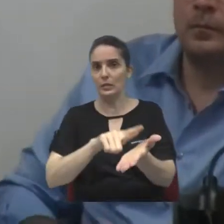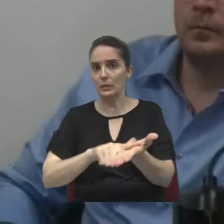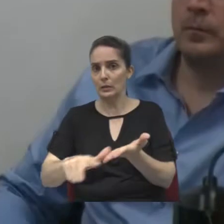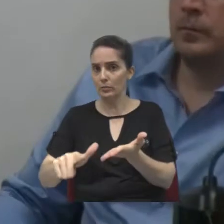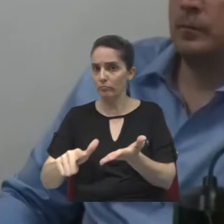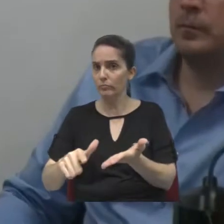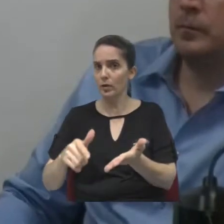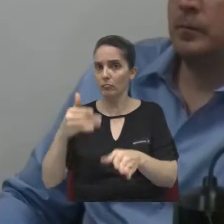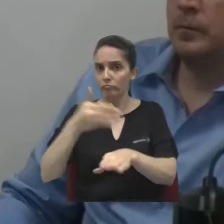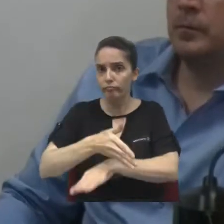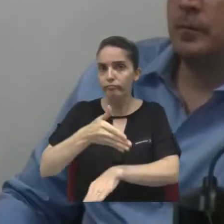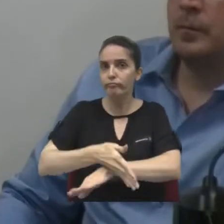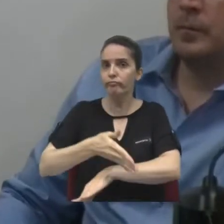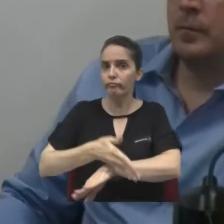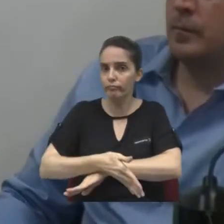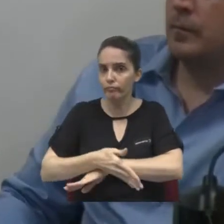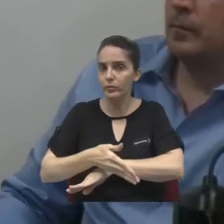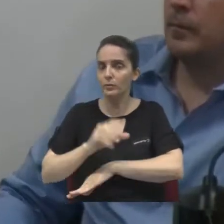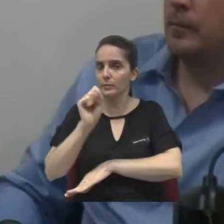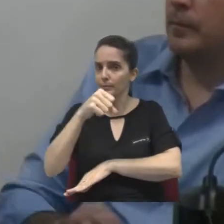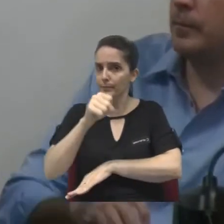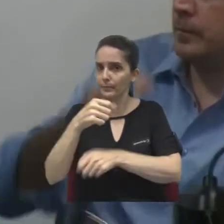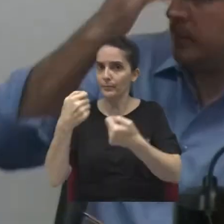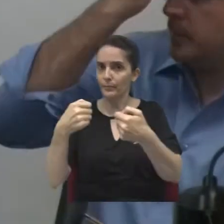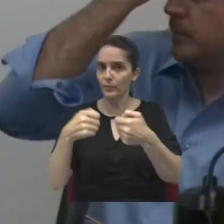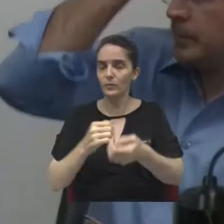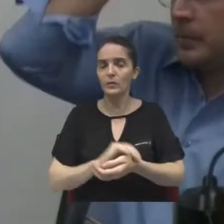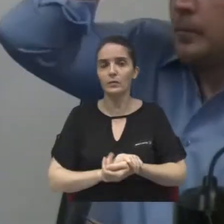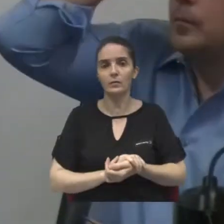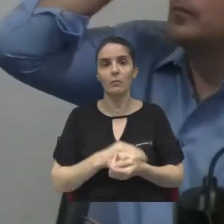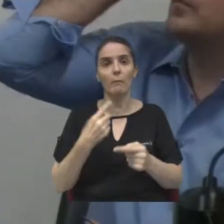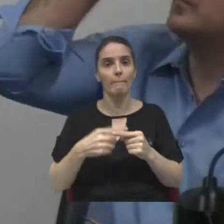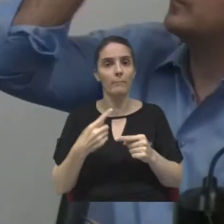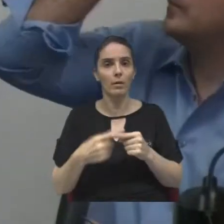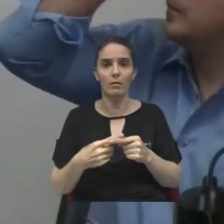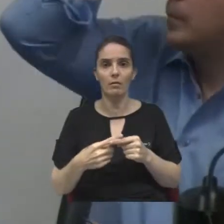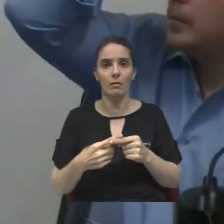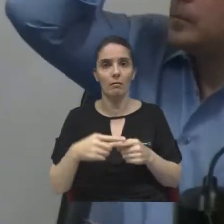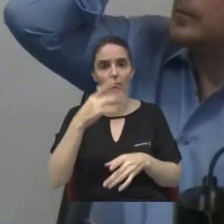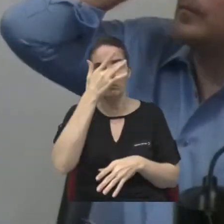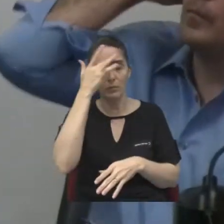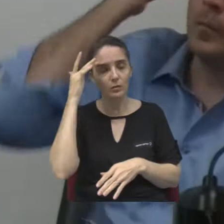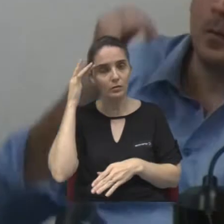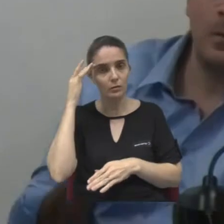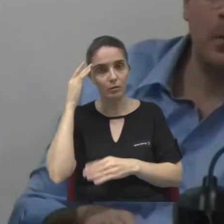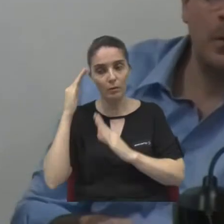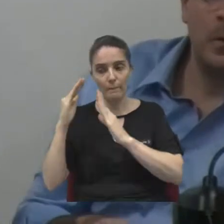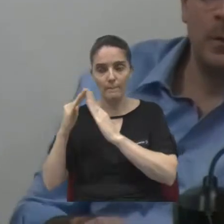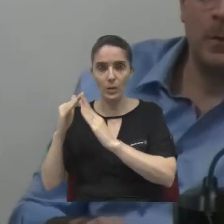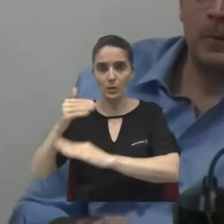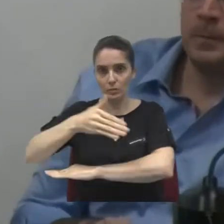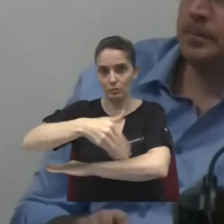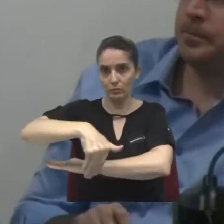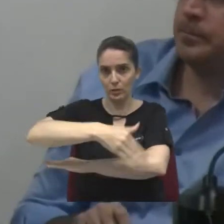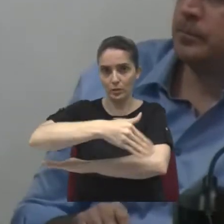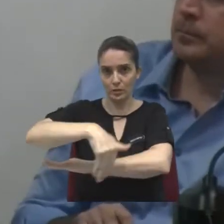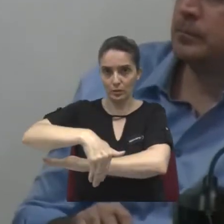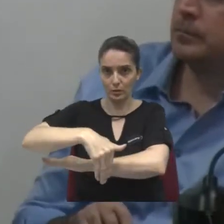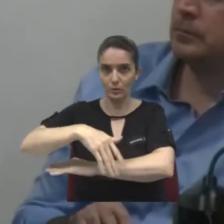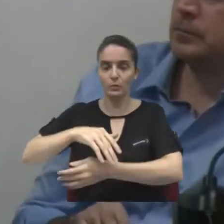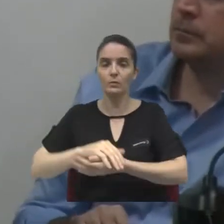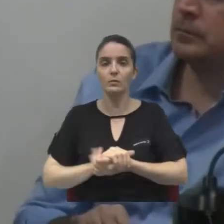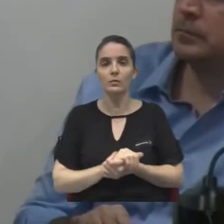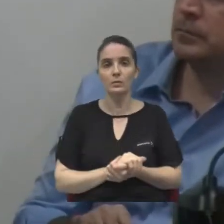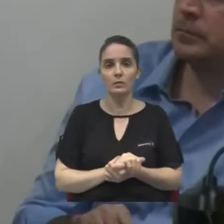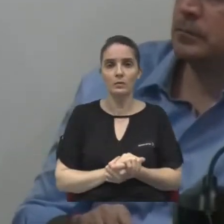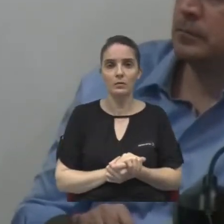mais frequência, porque os moradores de rua, eles fazem, e é notório, agora estou